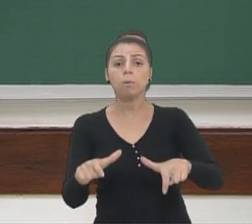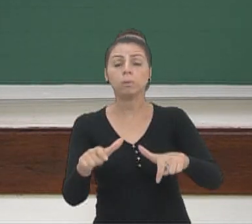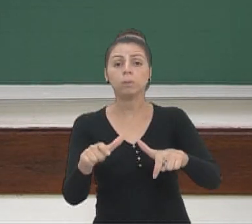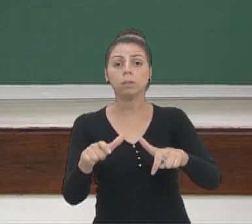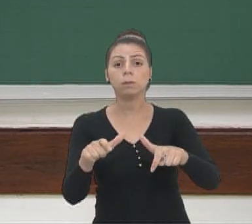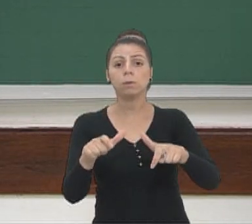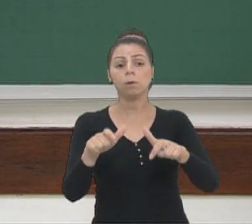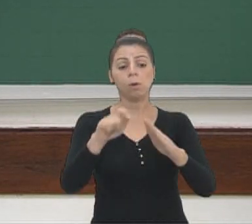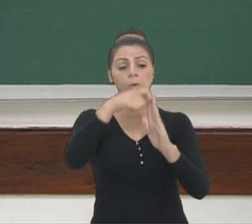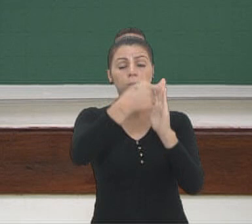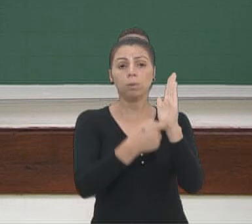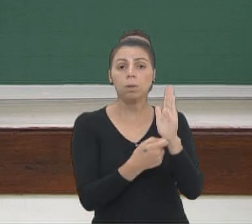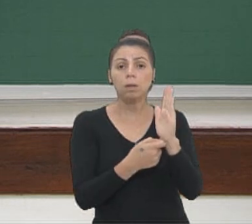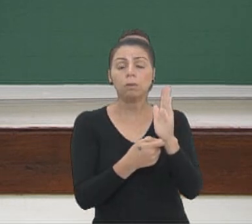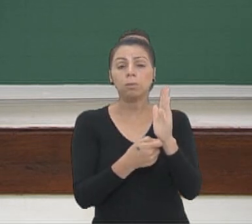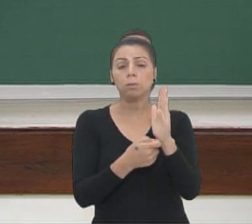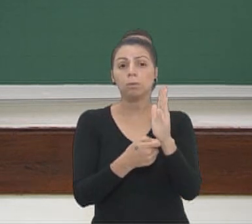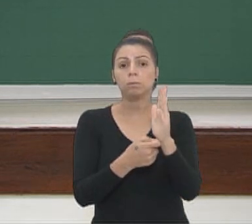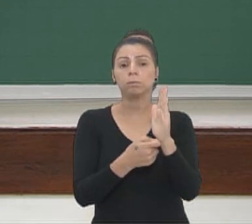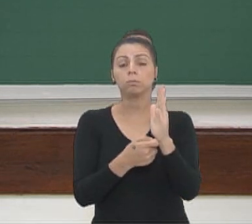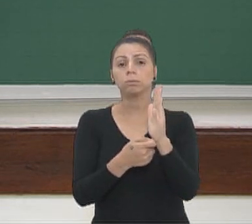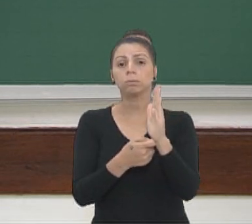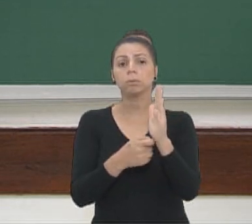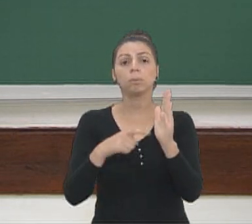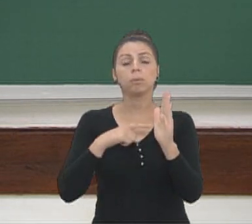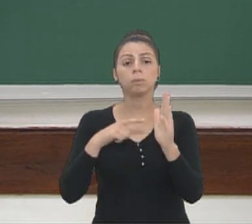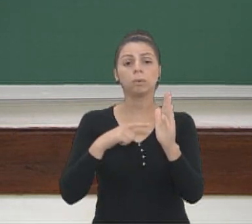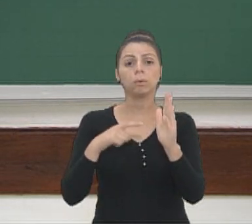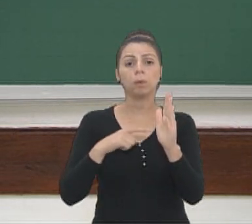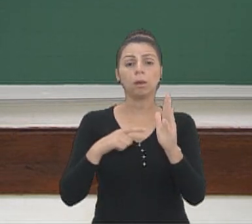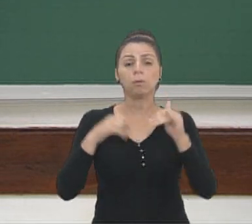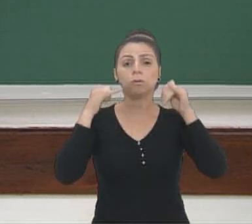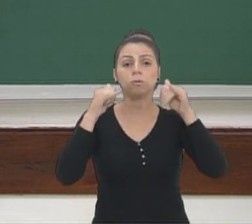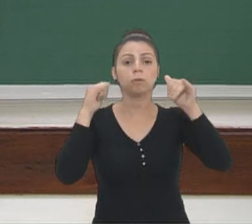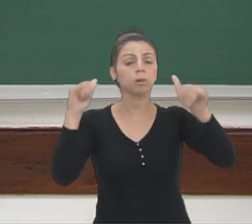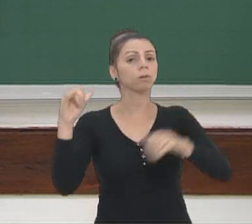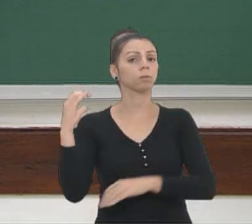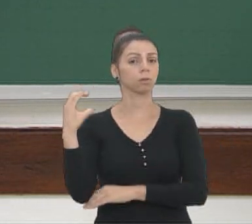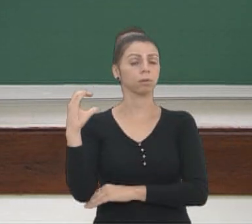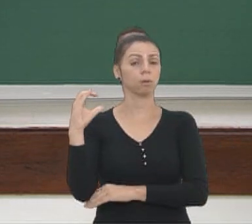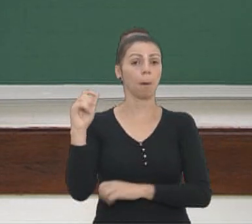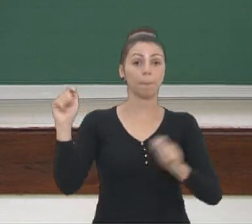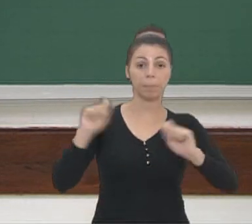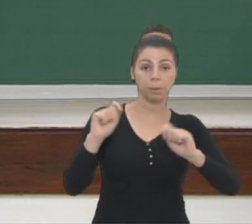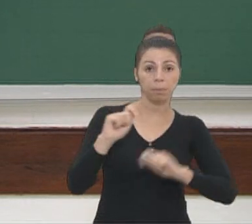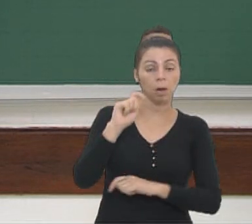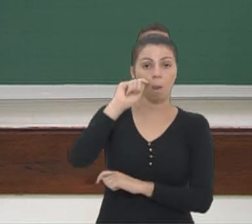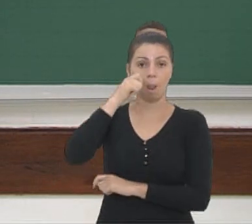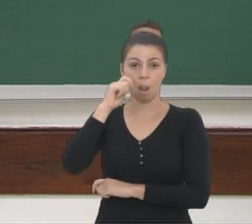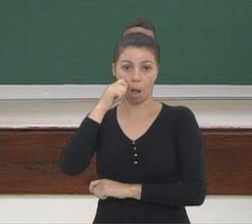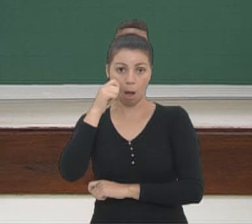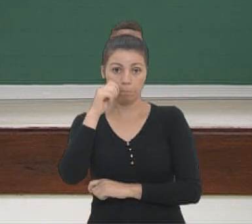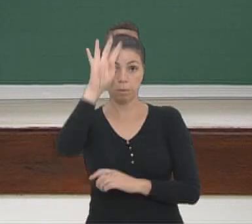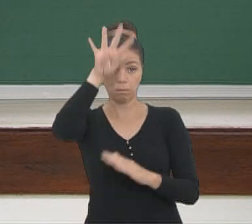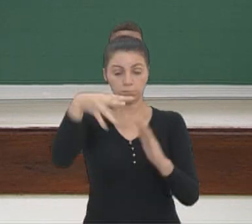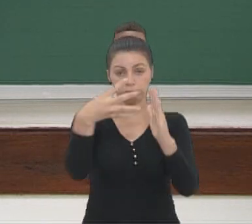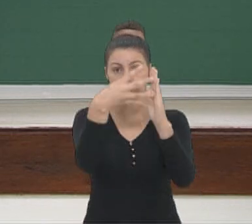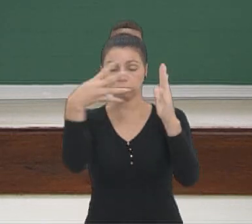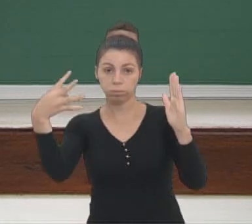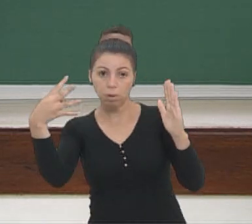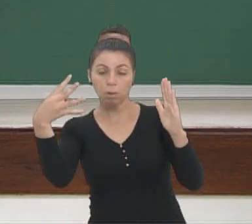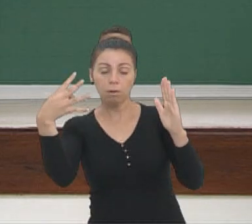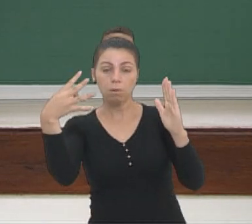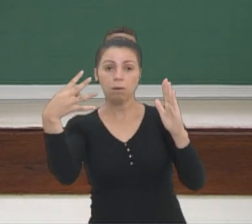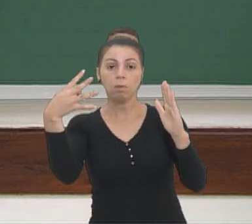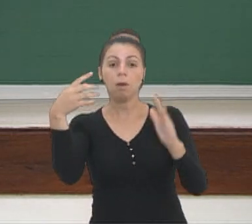de divulgação científica, tá bom? Você pode pôr aí algumas respostas a lápis. Então, primeiro você faz a tabela e aí a lápis